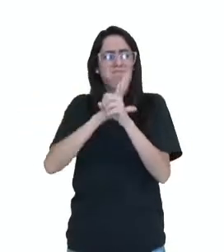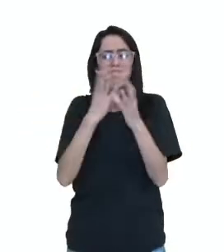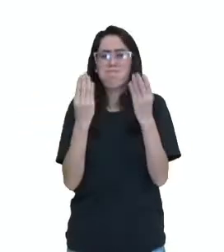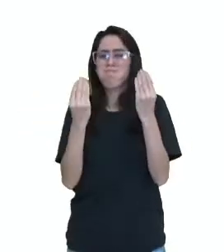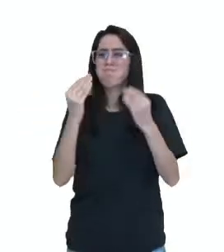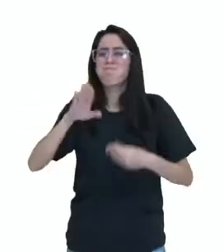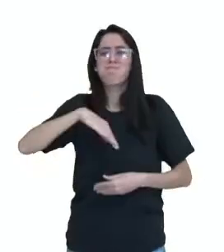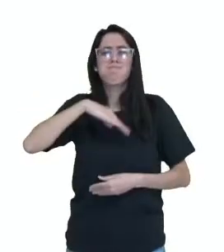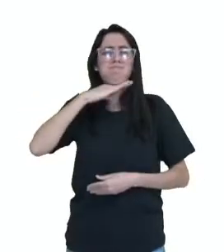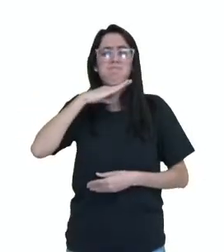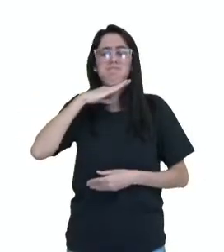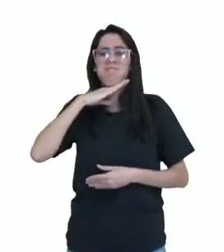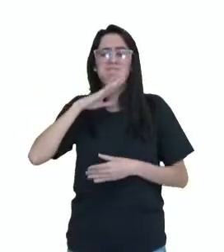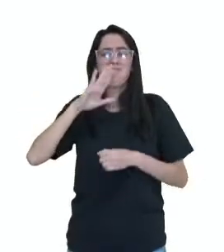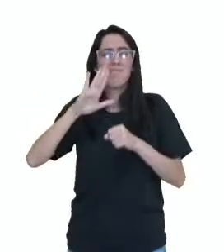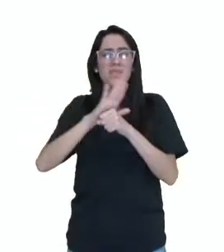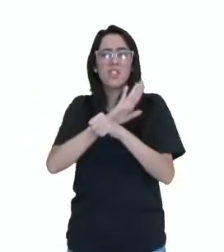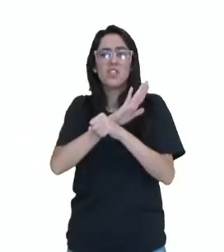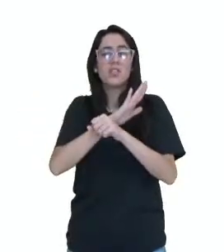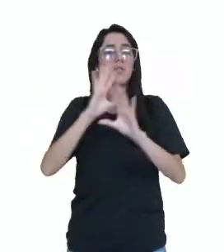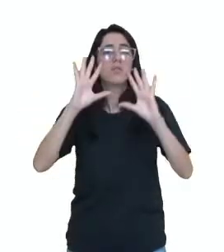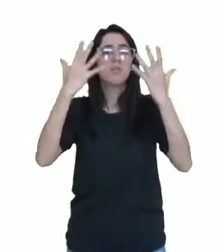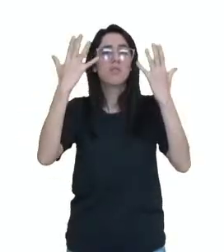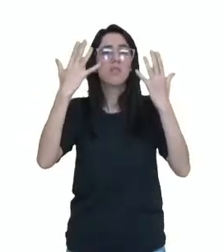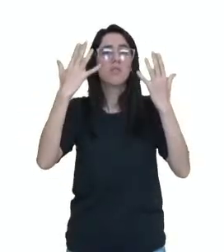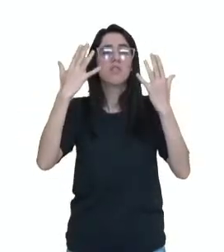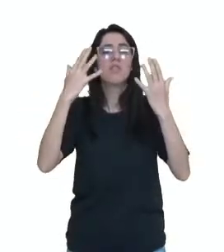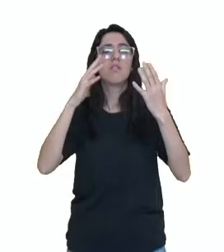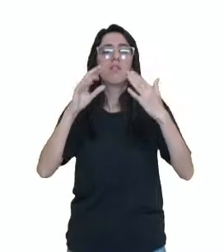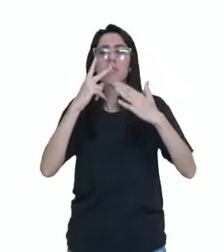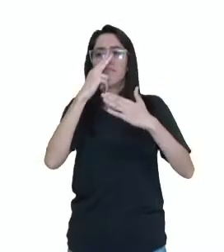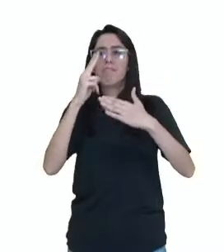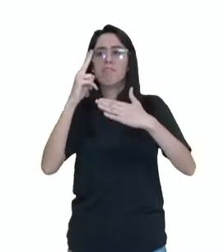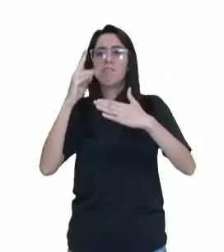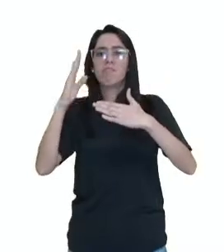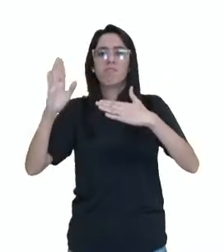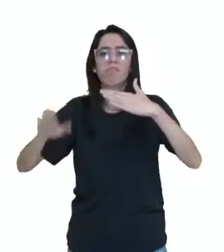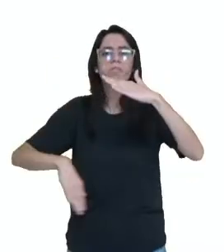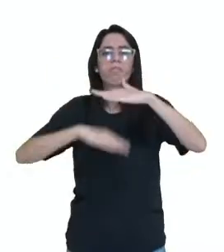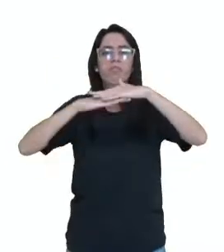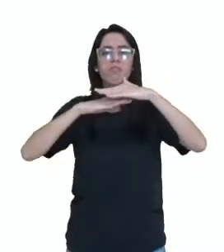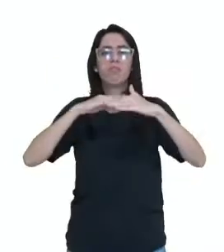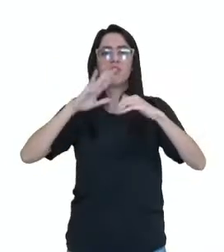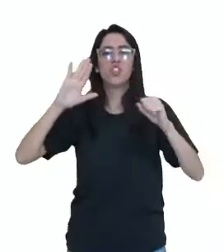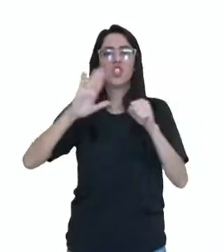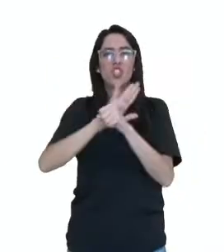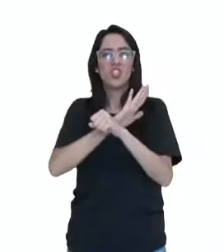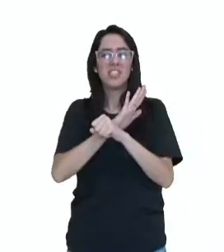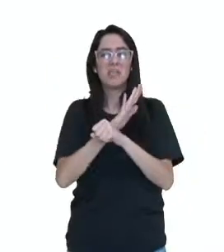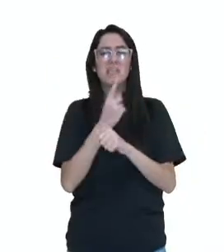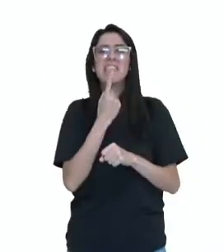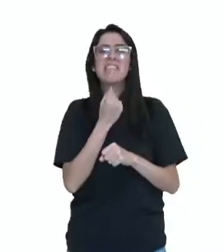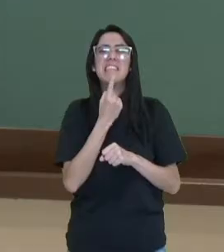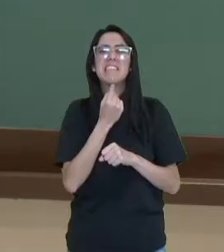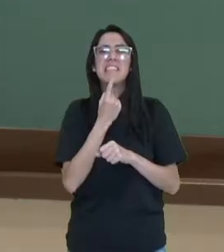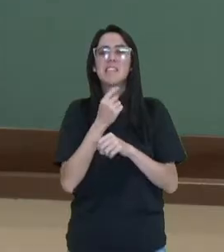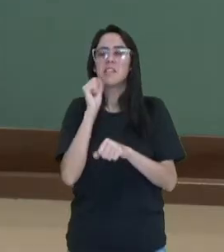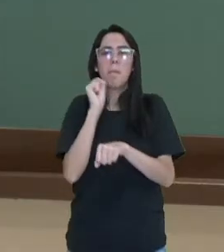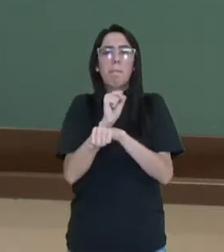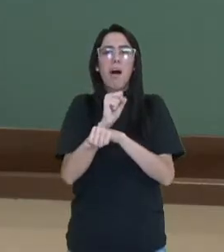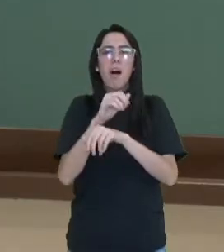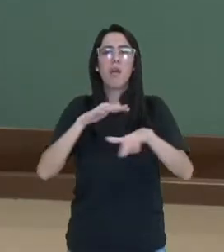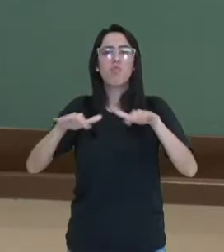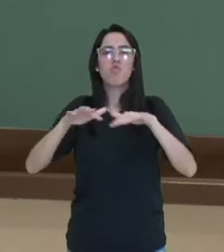ele está tão cheio de vasos sanguíneos que ele entope. E aí para de ir sangue para